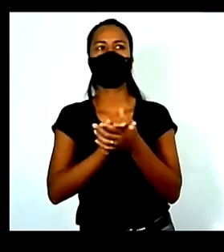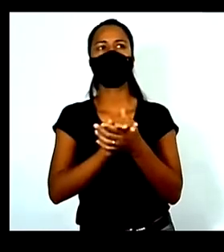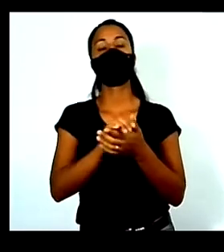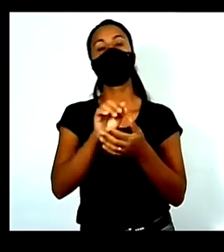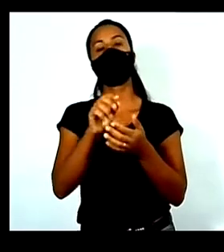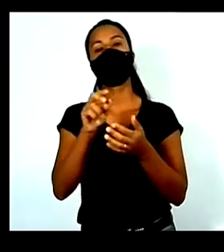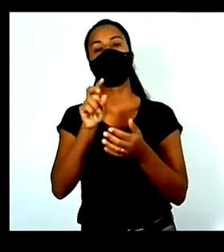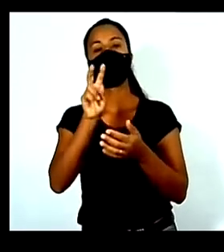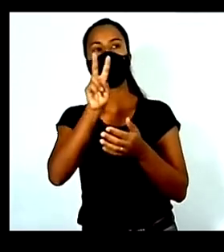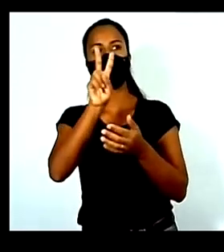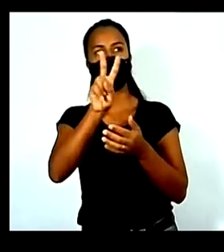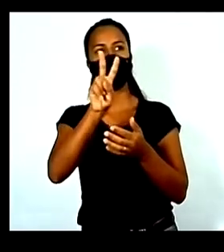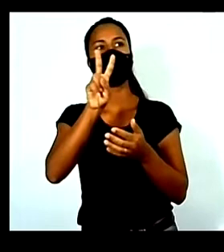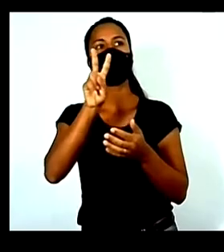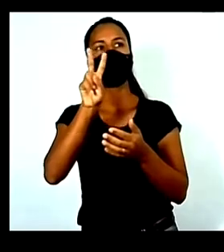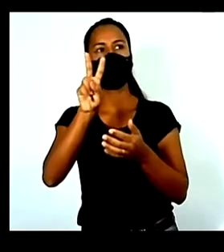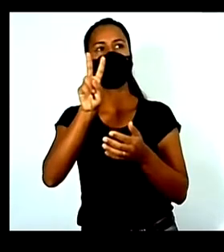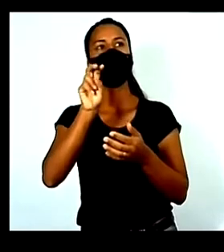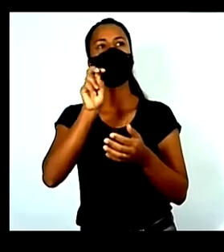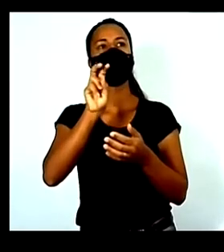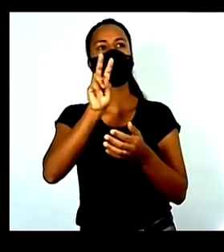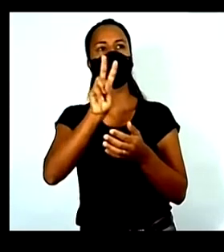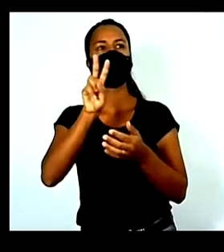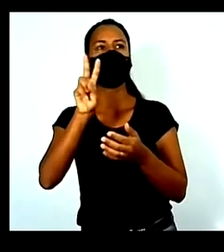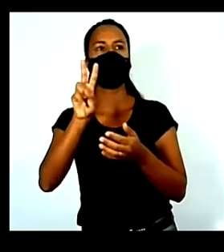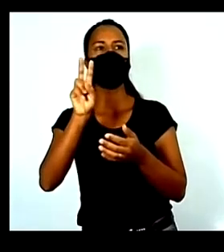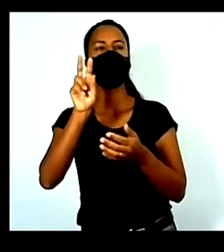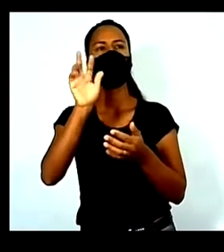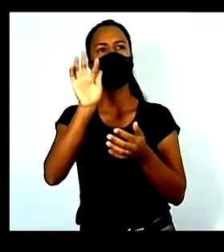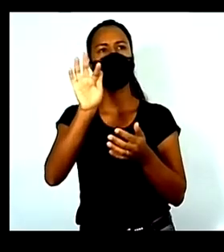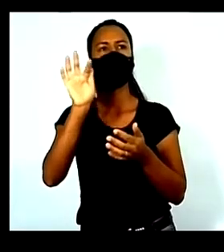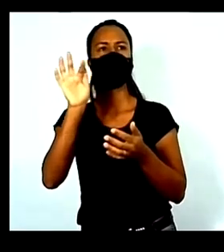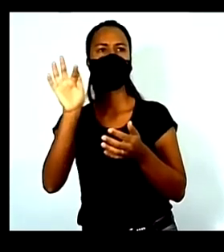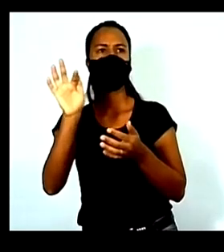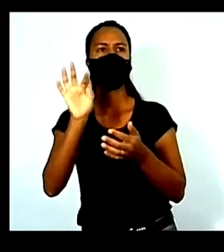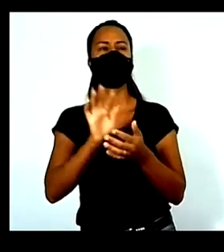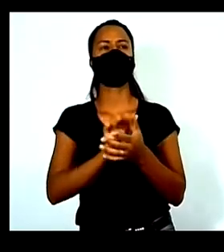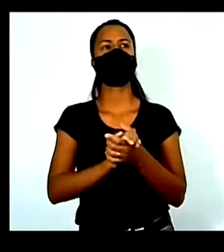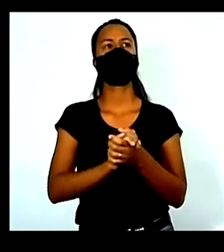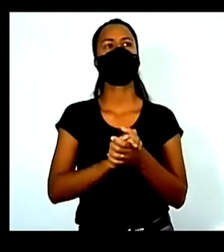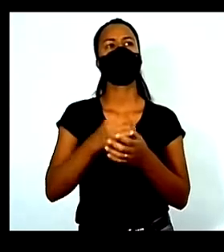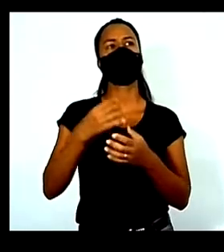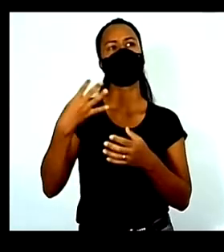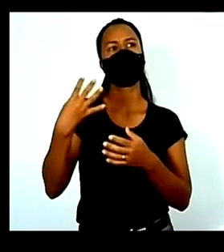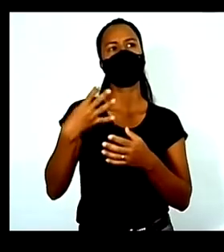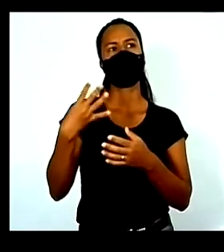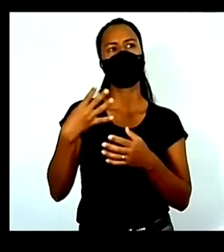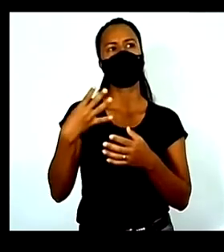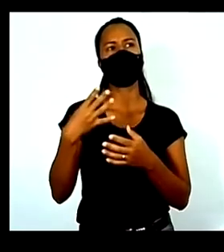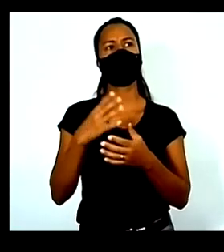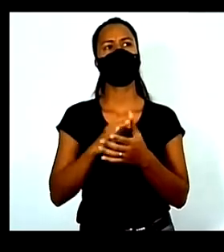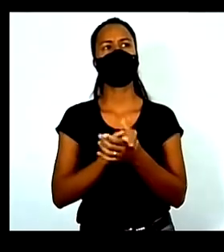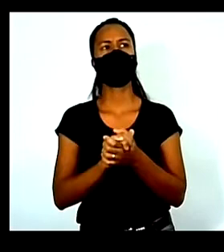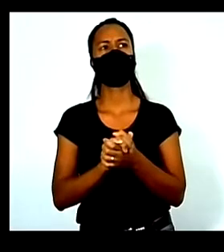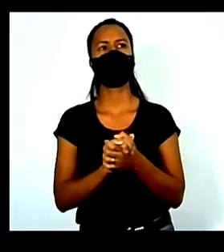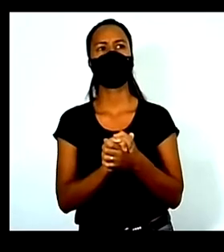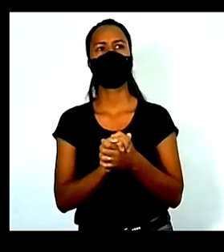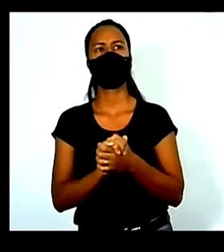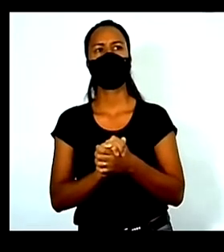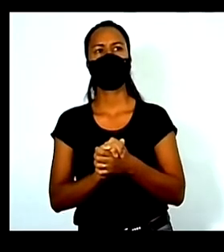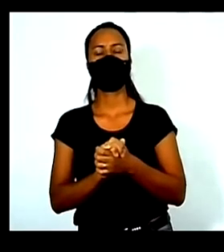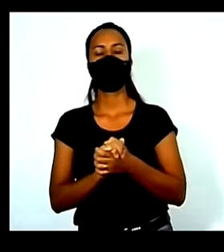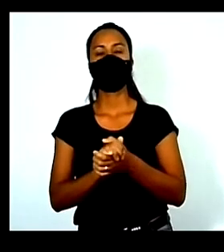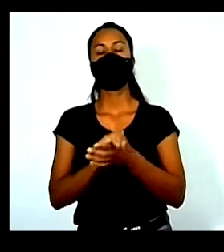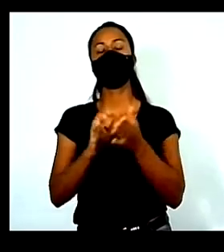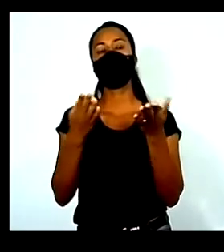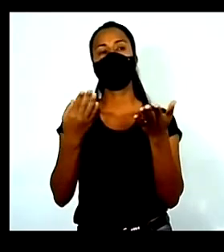verdadeiro, verdadeiro, falso e falso. A quarta questão, que era um pouquinho mais trabalhada, ela diz o seguinte: as